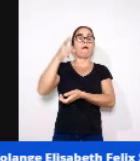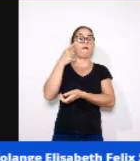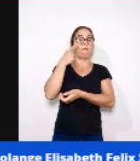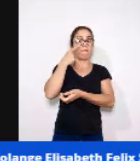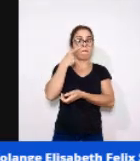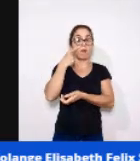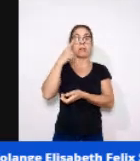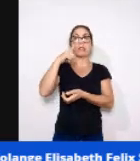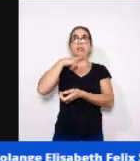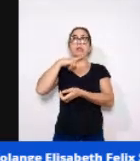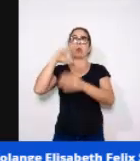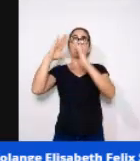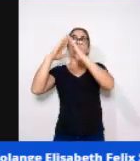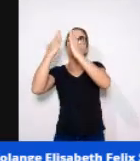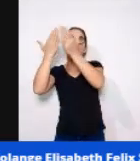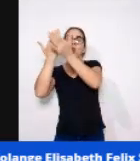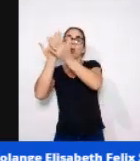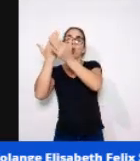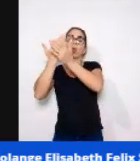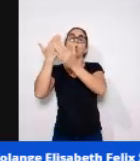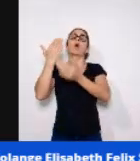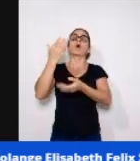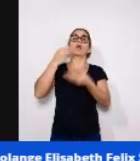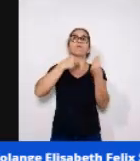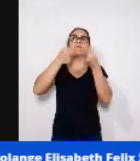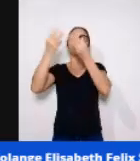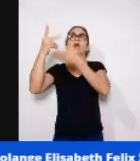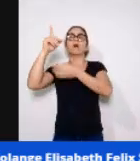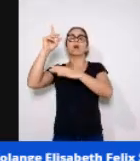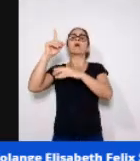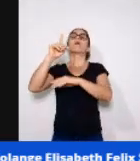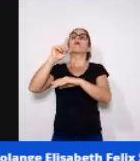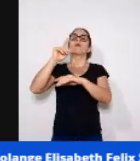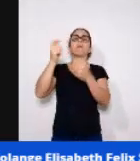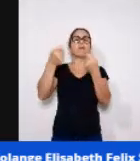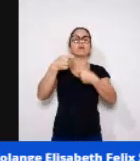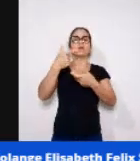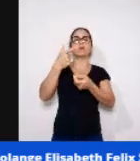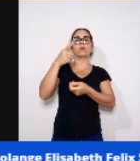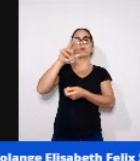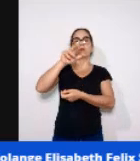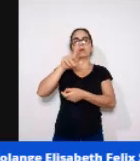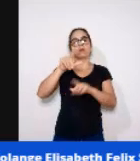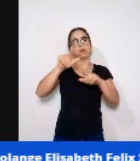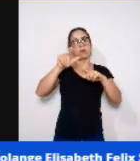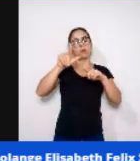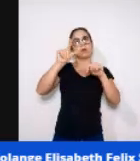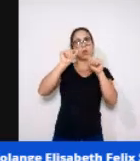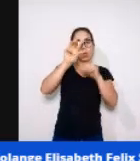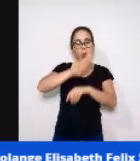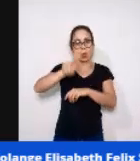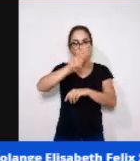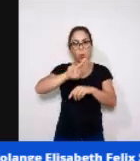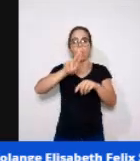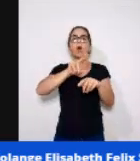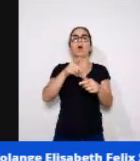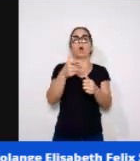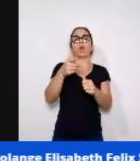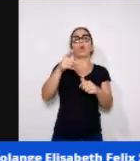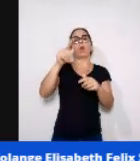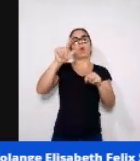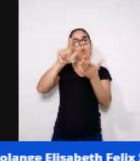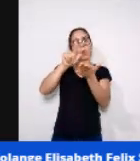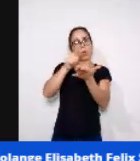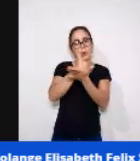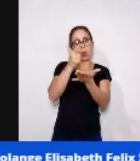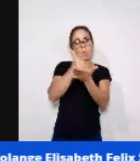escolas foi distribuído o livro, se há possibilidade de trabalhar com livro. Caso alguém peça esse livro em PDF, então é possível que